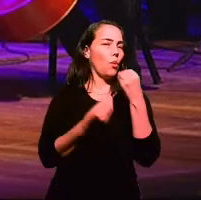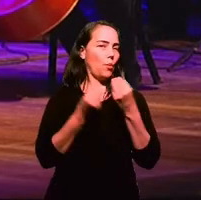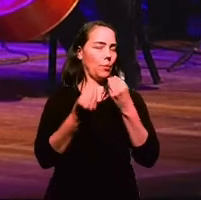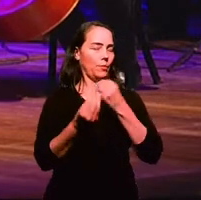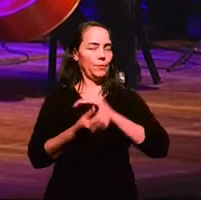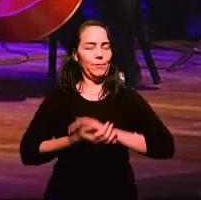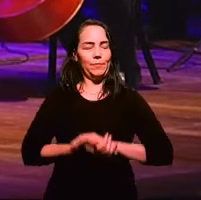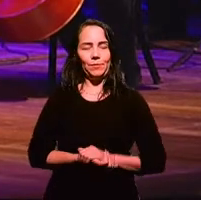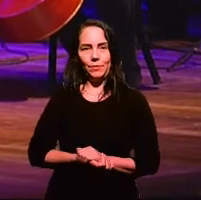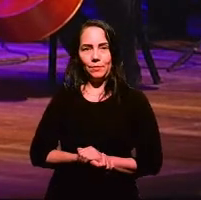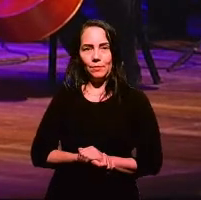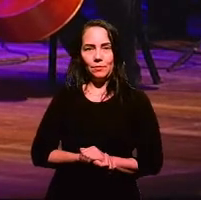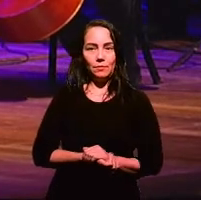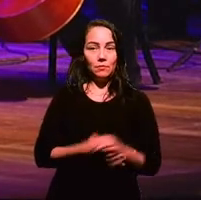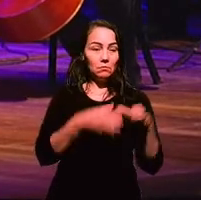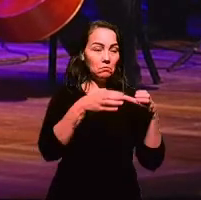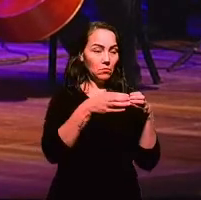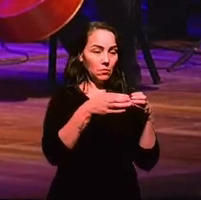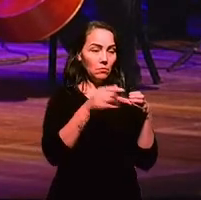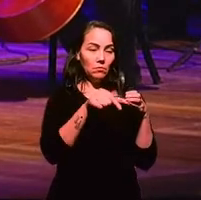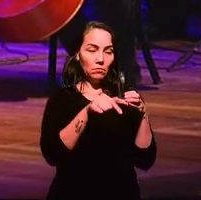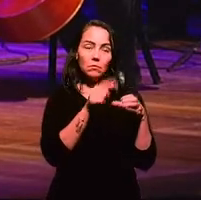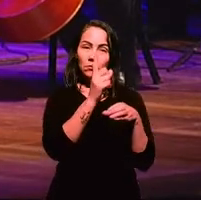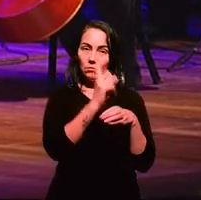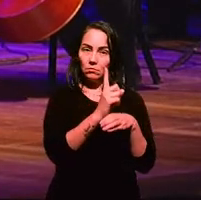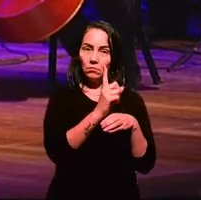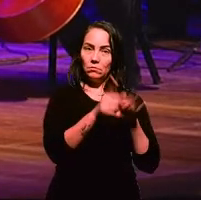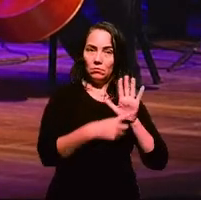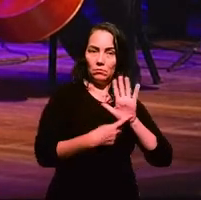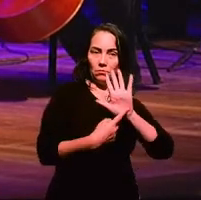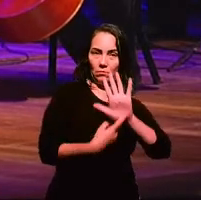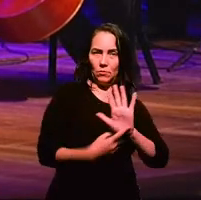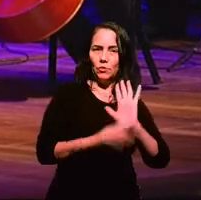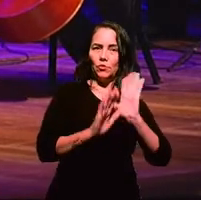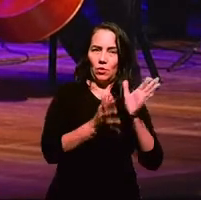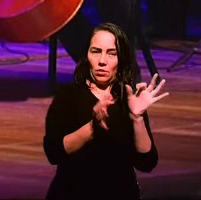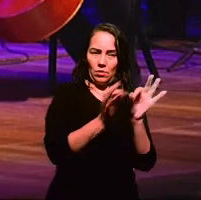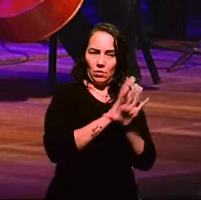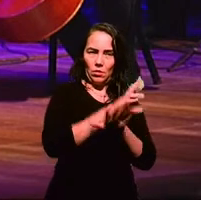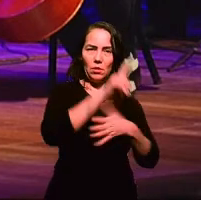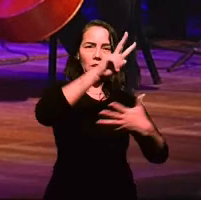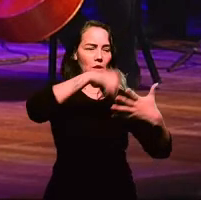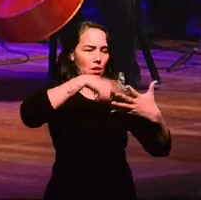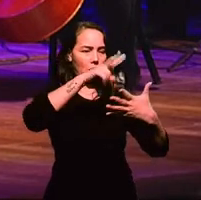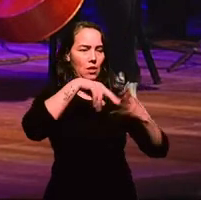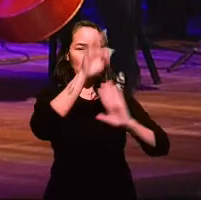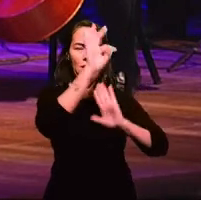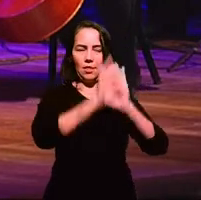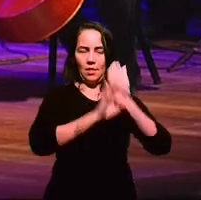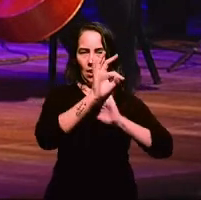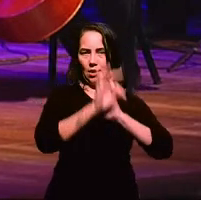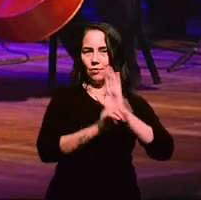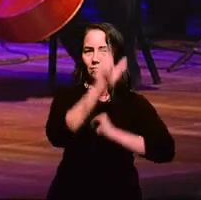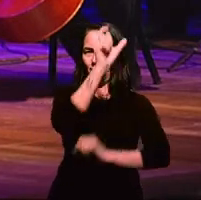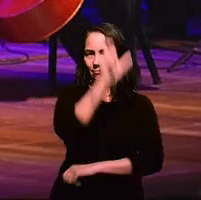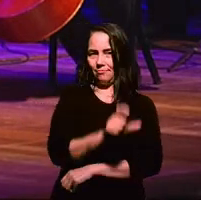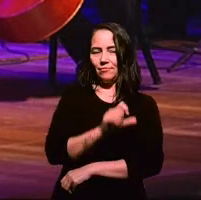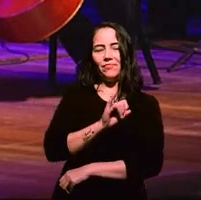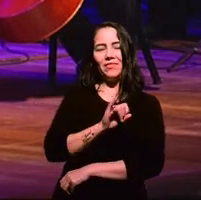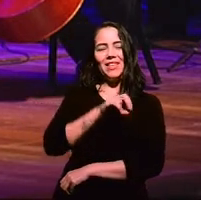ela se encerrou agora nesse momento, com a leitura do texto do senhor